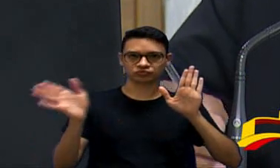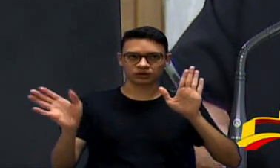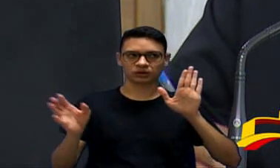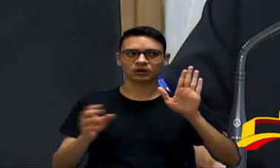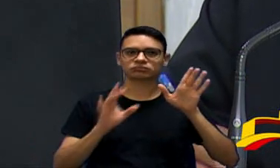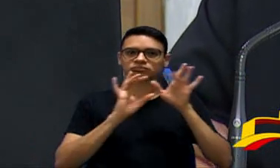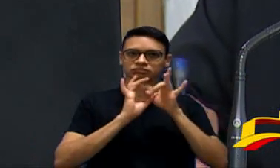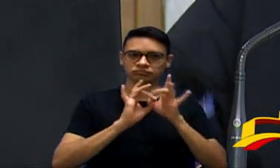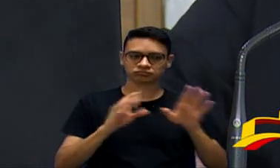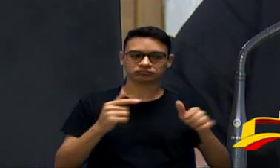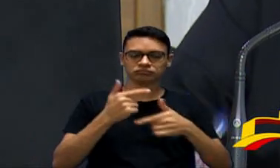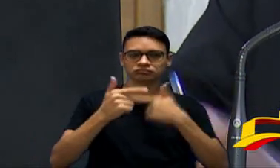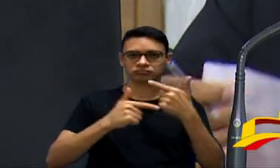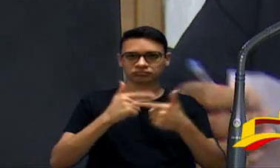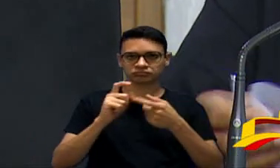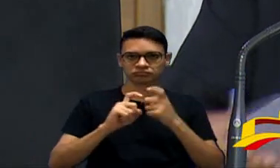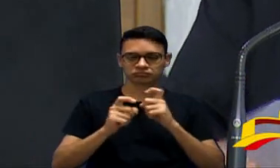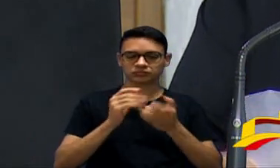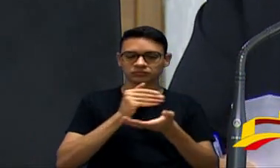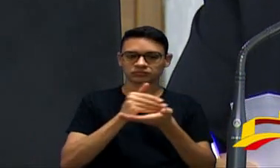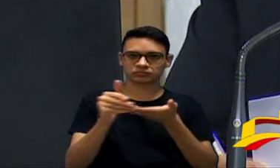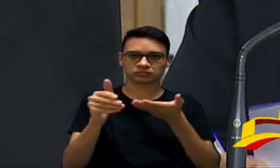Declaro aberto nossos trabalhos.